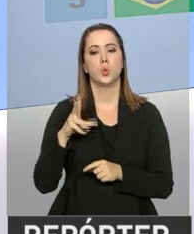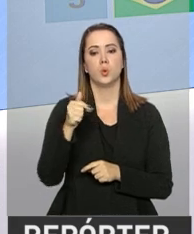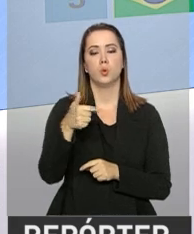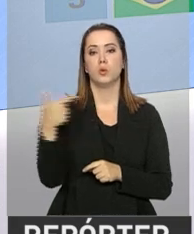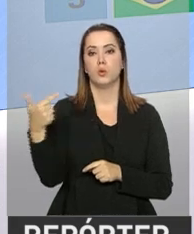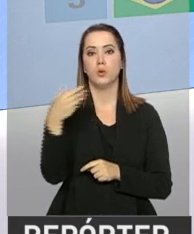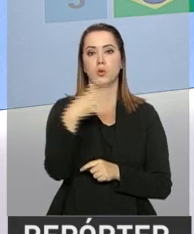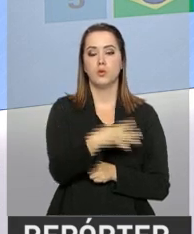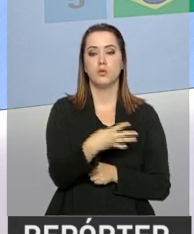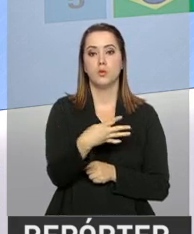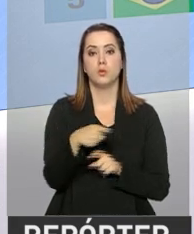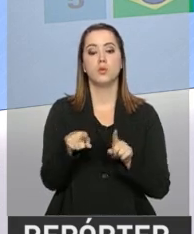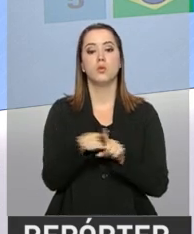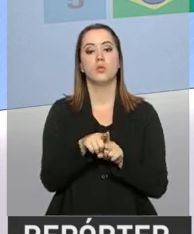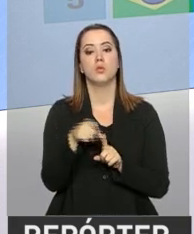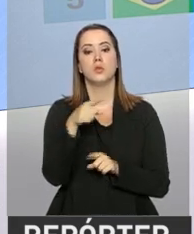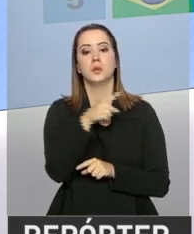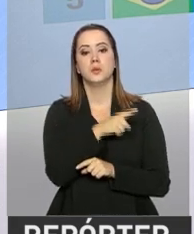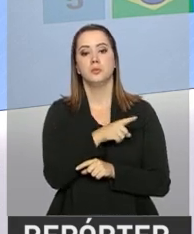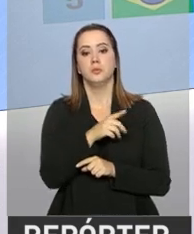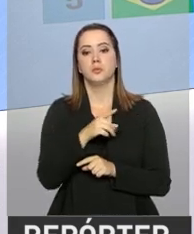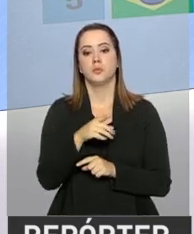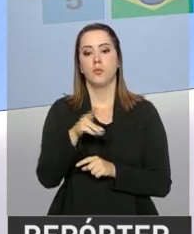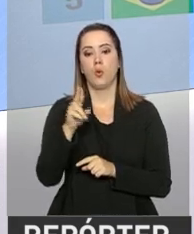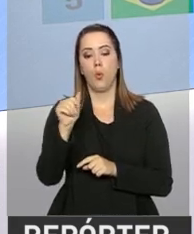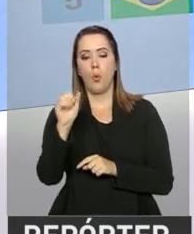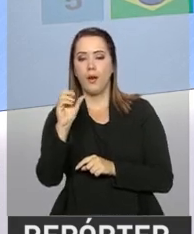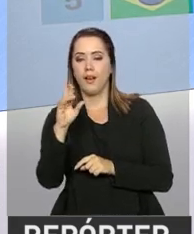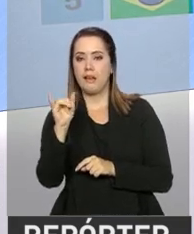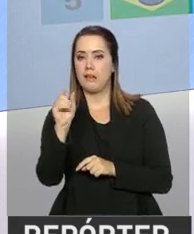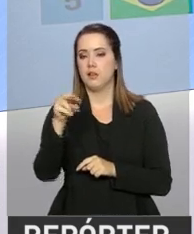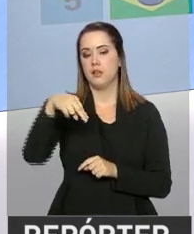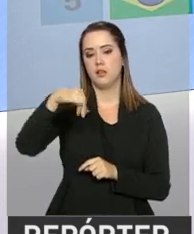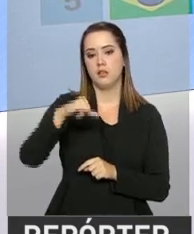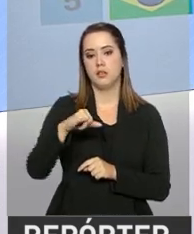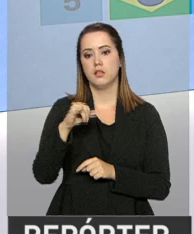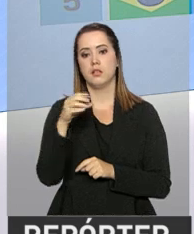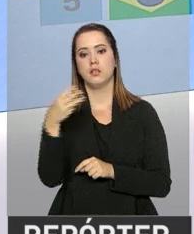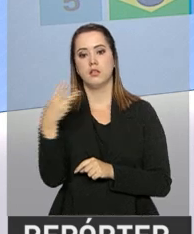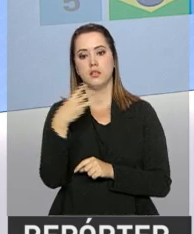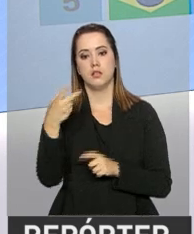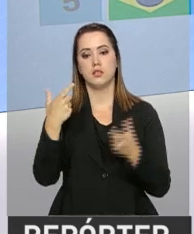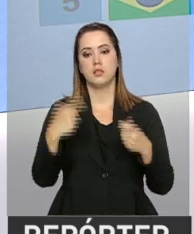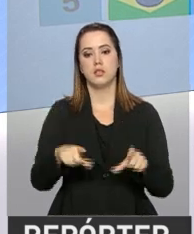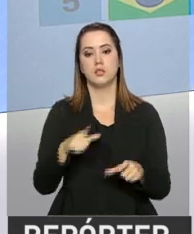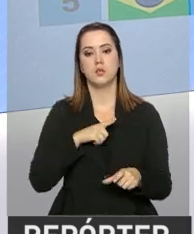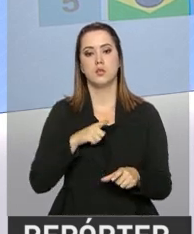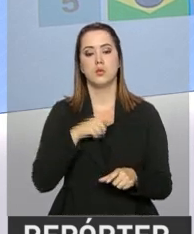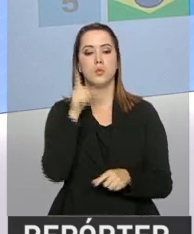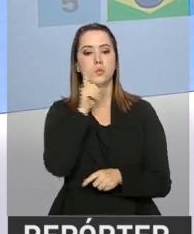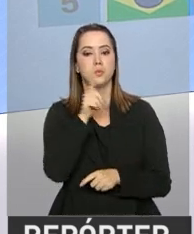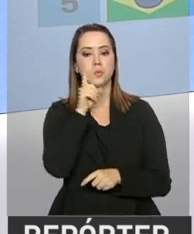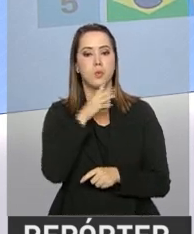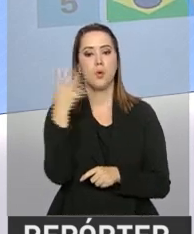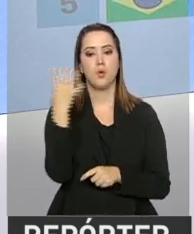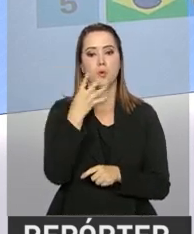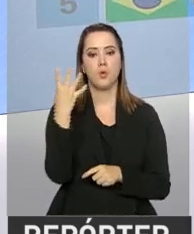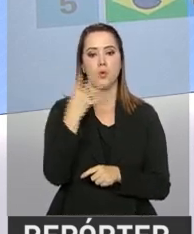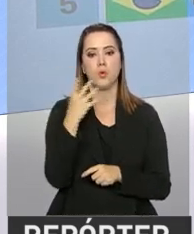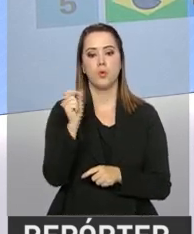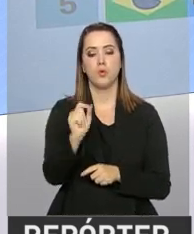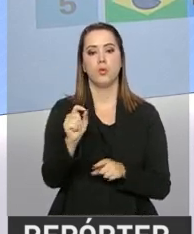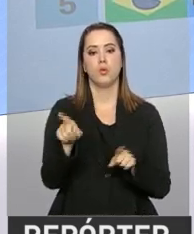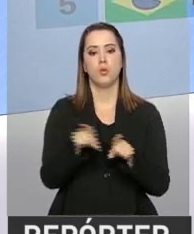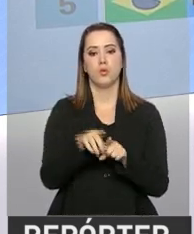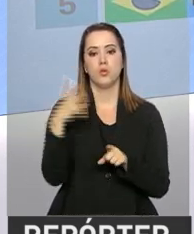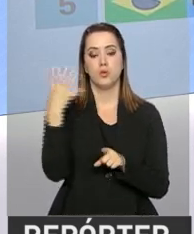prata o de bronze 24 no total Ucrânia vem em terceiro lugar 6 6 12 24 no total Estados Unidos é o são os